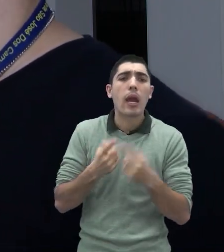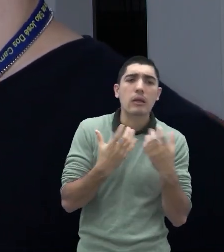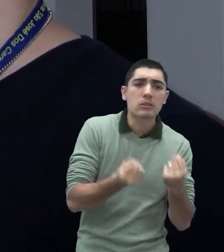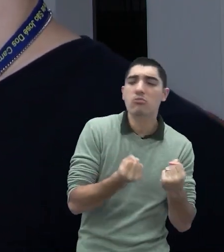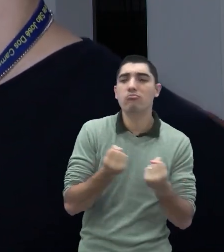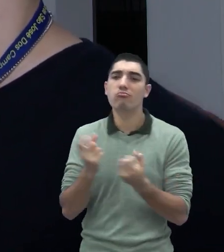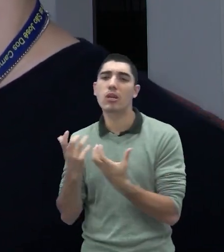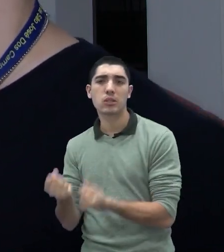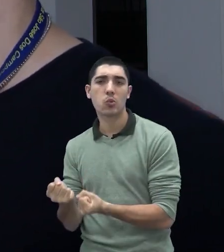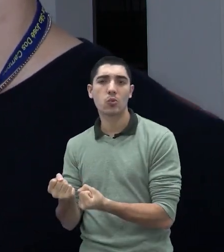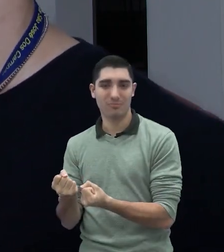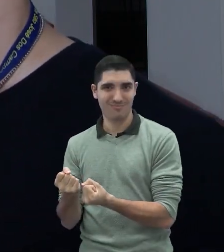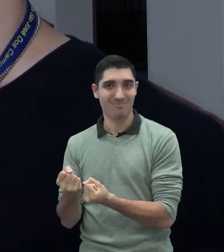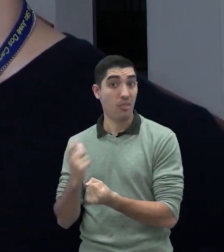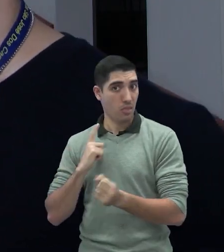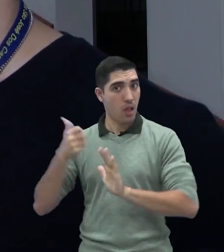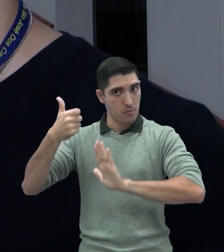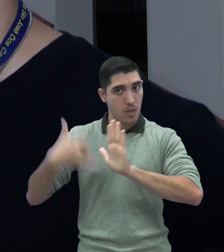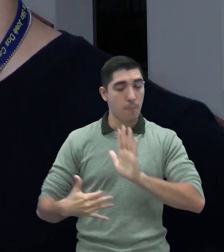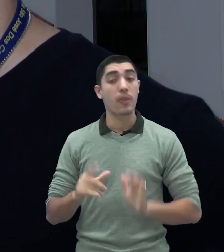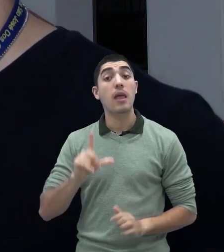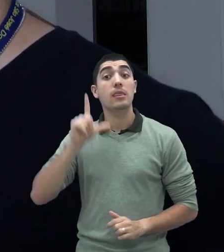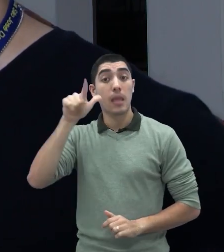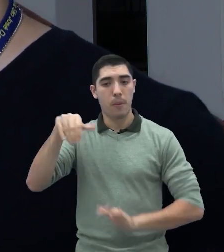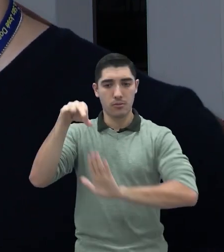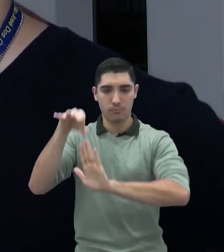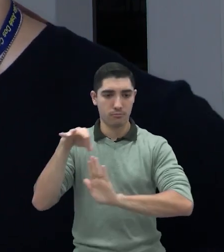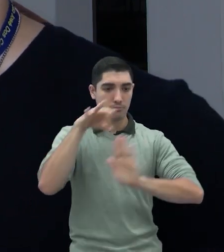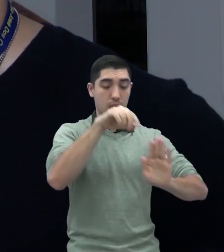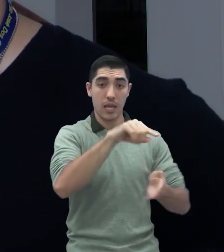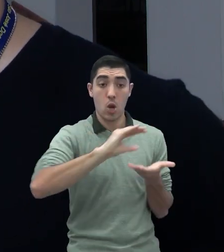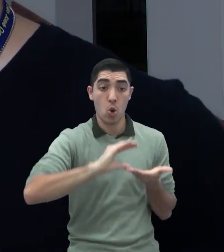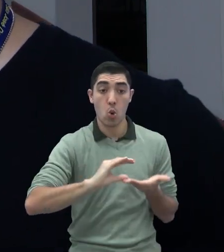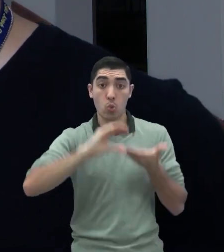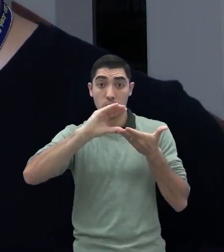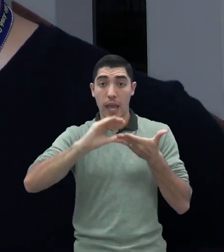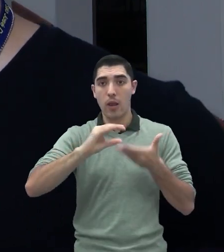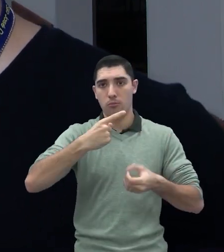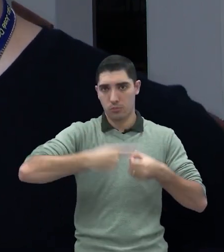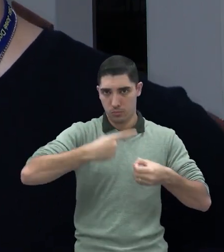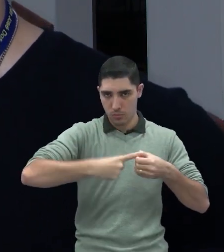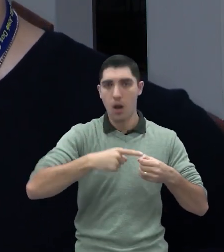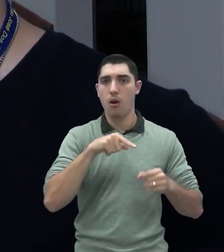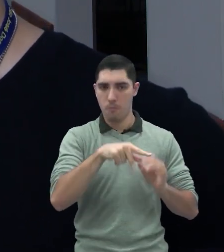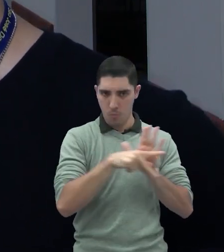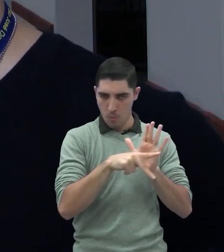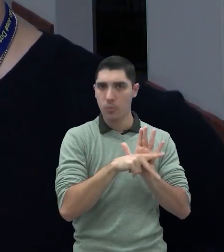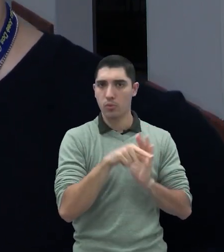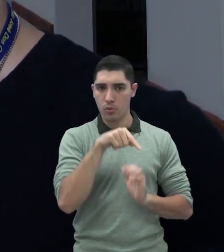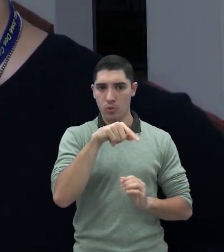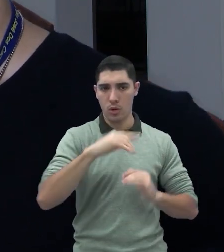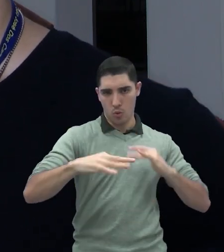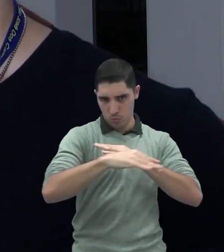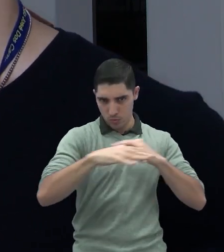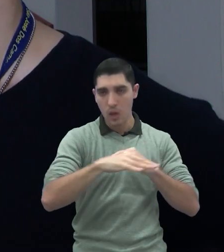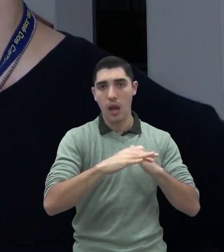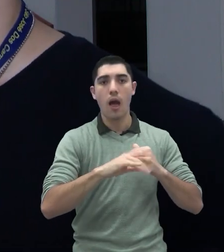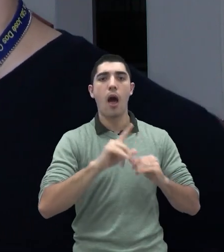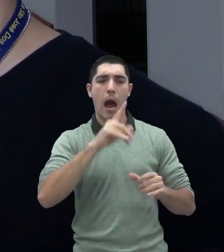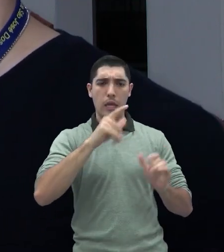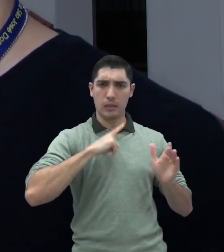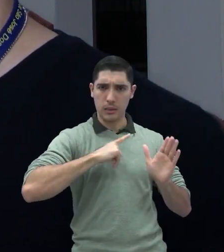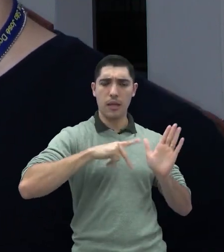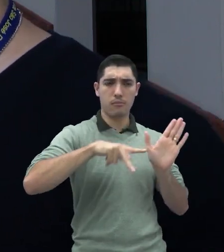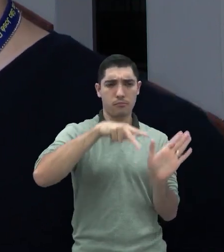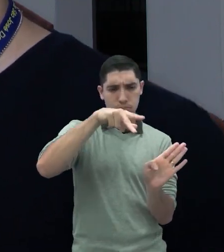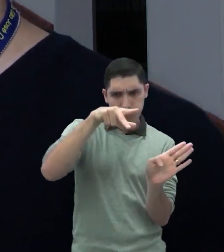acolhida. Posteriormente a isso, o projeto de lei é finalizado, ele é apresentado para o Conselho Municipal de Desenvolvimento Urbano, chancelado lá, depois enviado